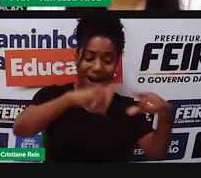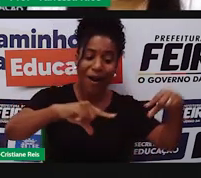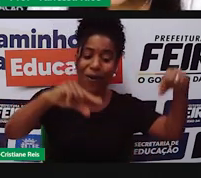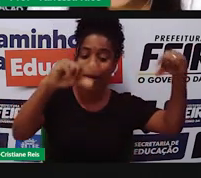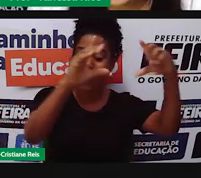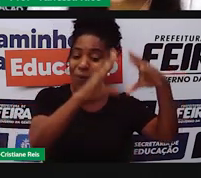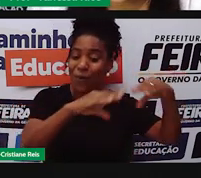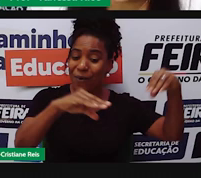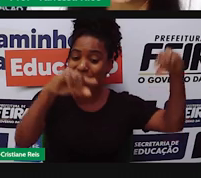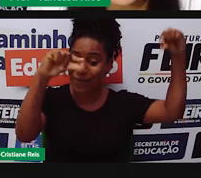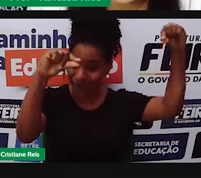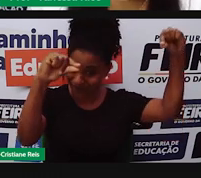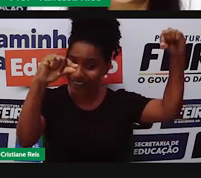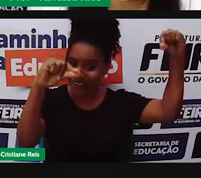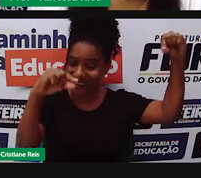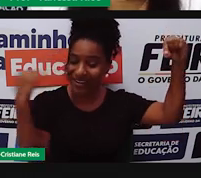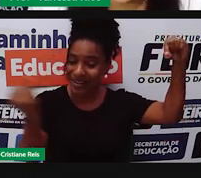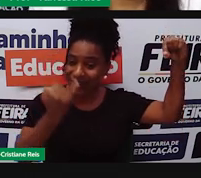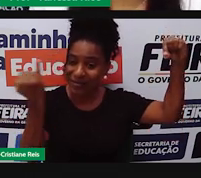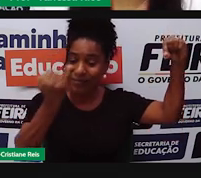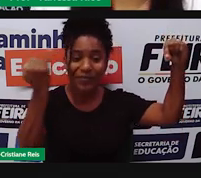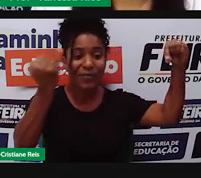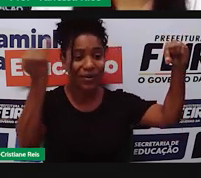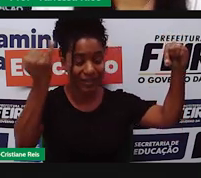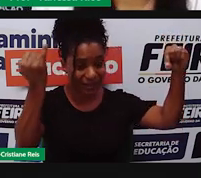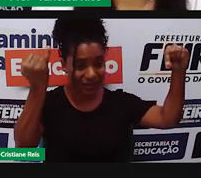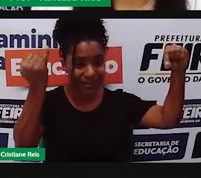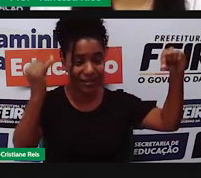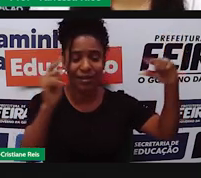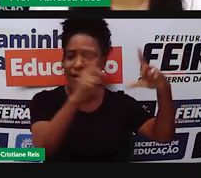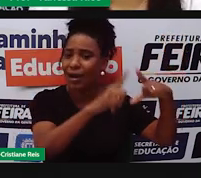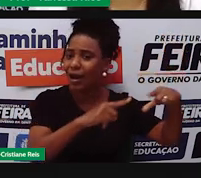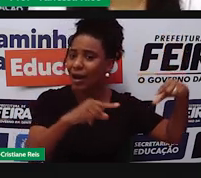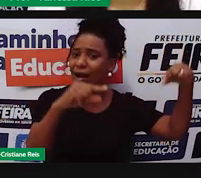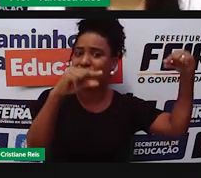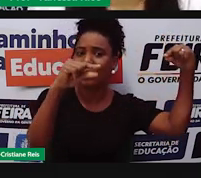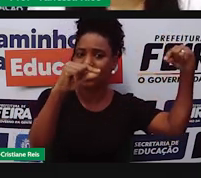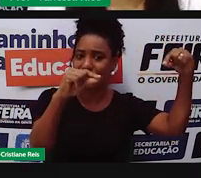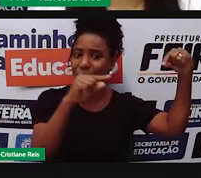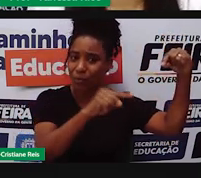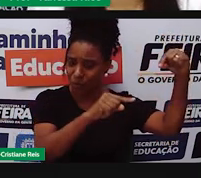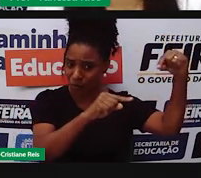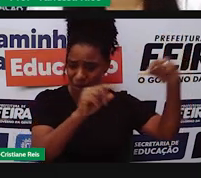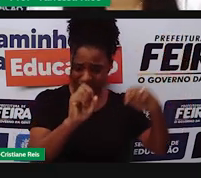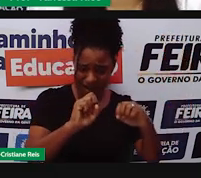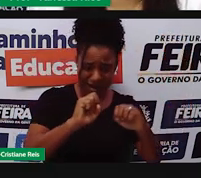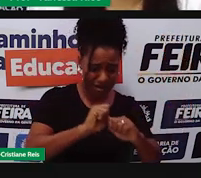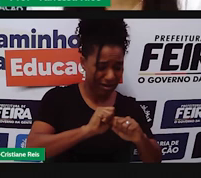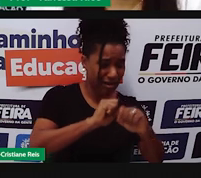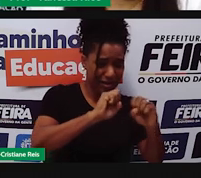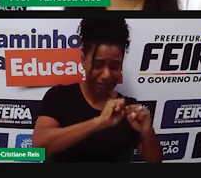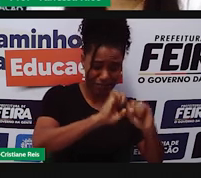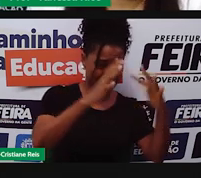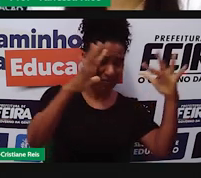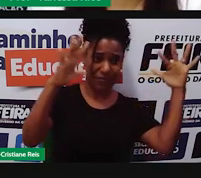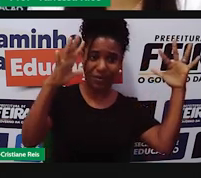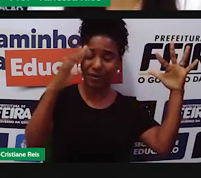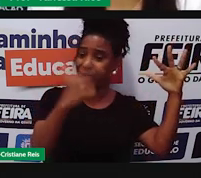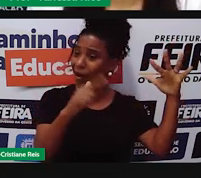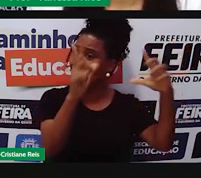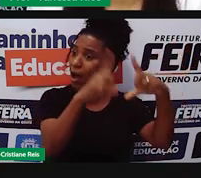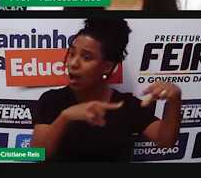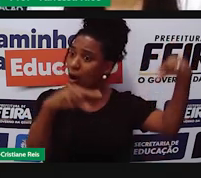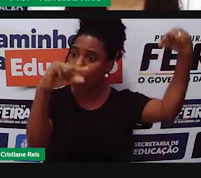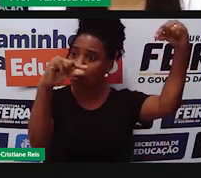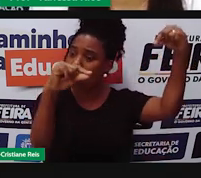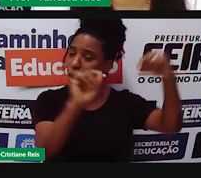muito importante a gente lembrar que a lua, ela não possui luz própria. A lua não é uma estrela, né? A